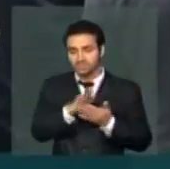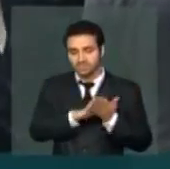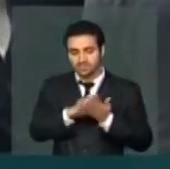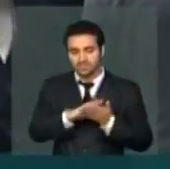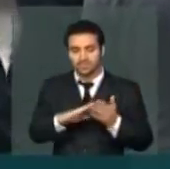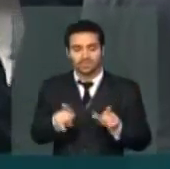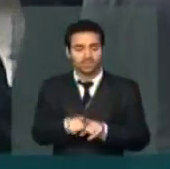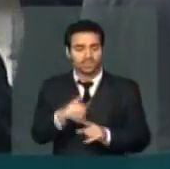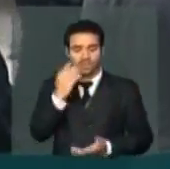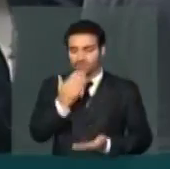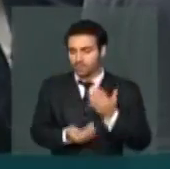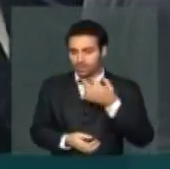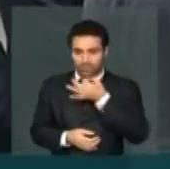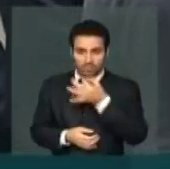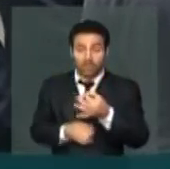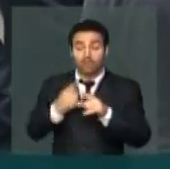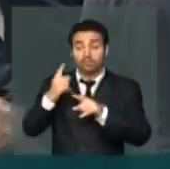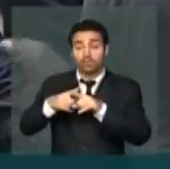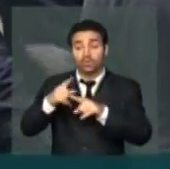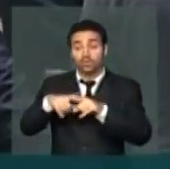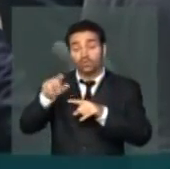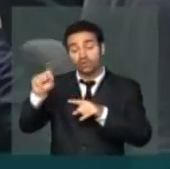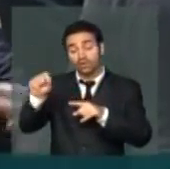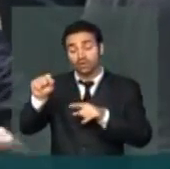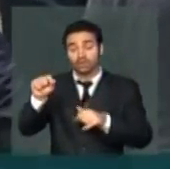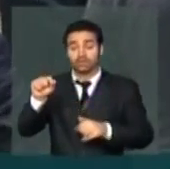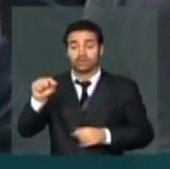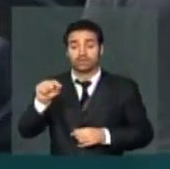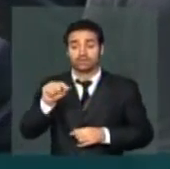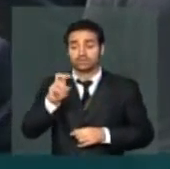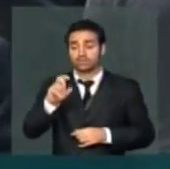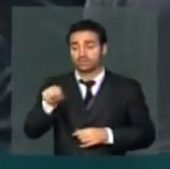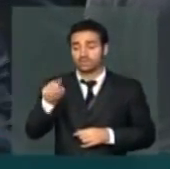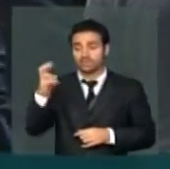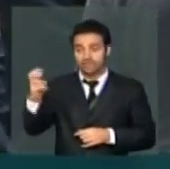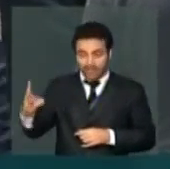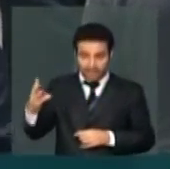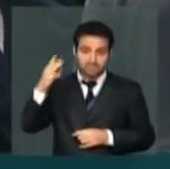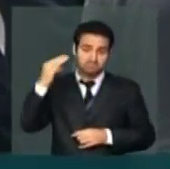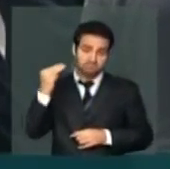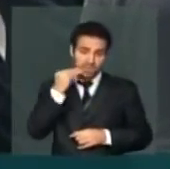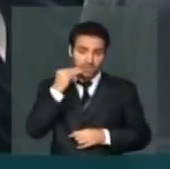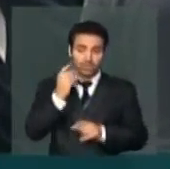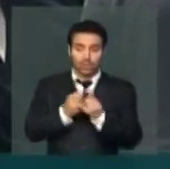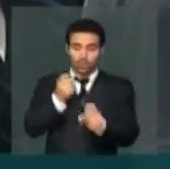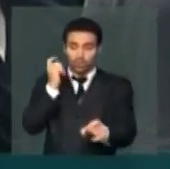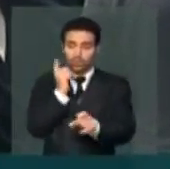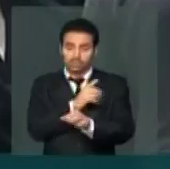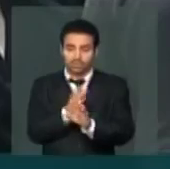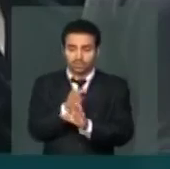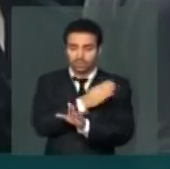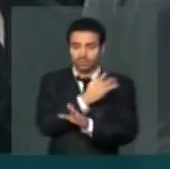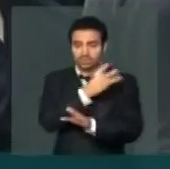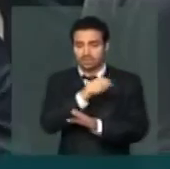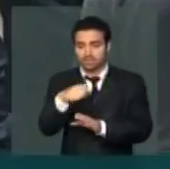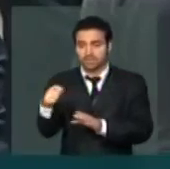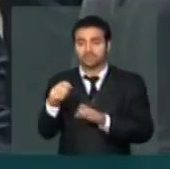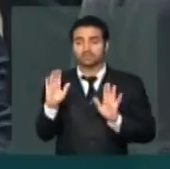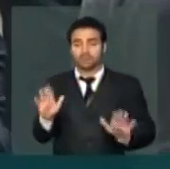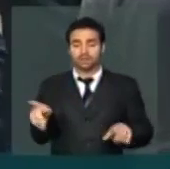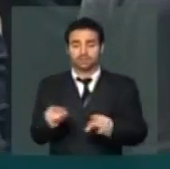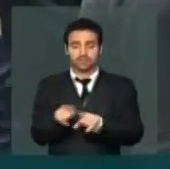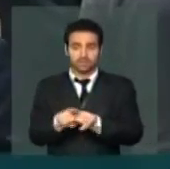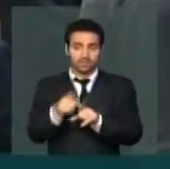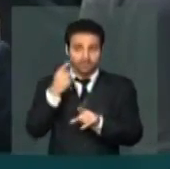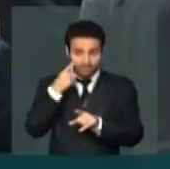os argumentos, porque a Petrobras, não só com 5,3 bilhões de lucro que teve no último trimestre, mas a